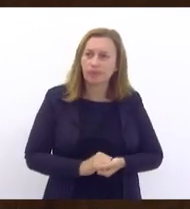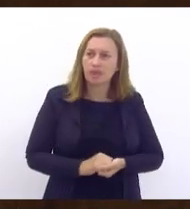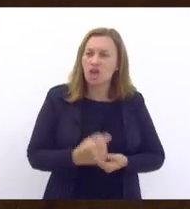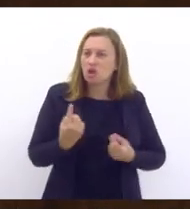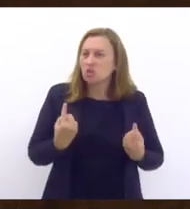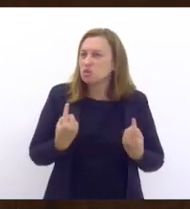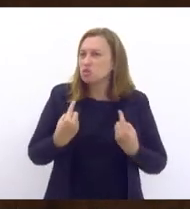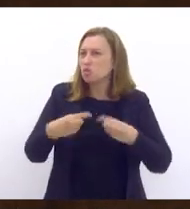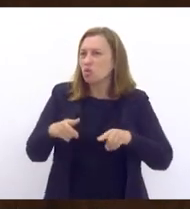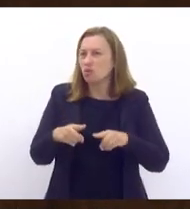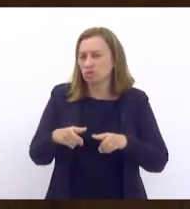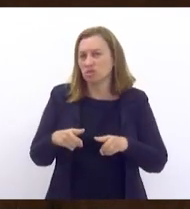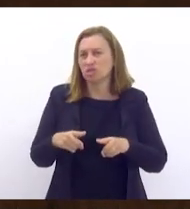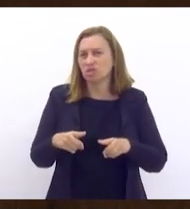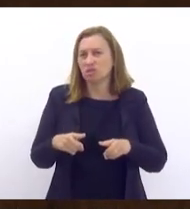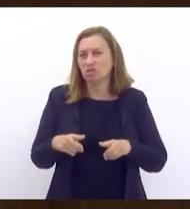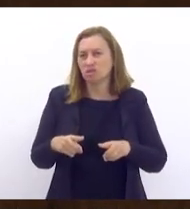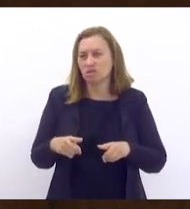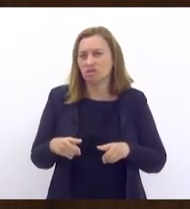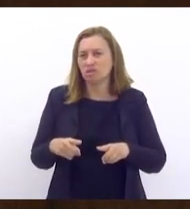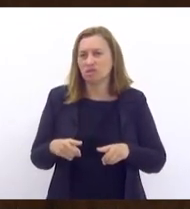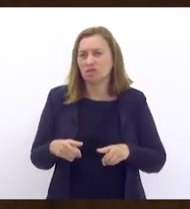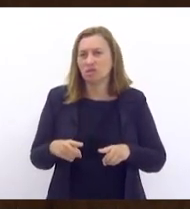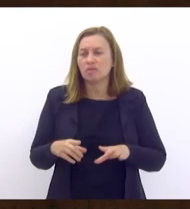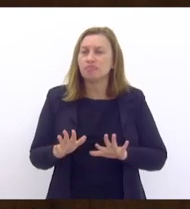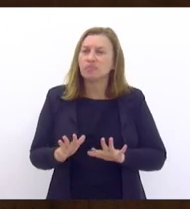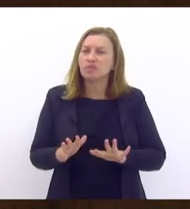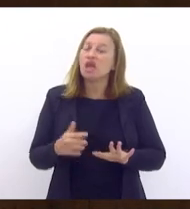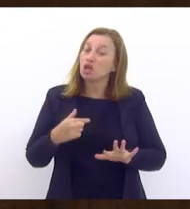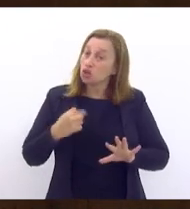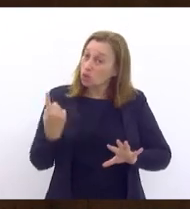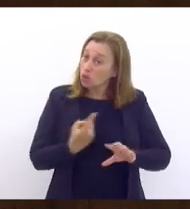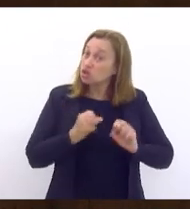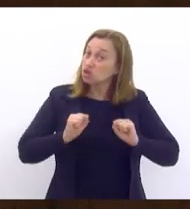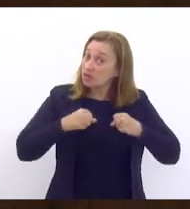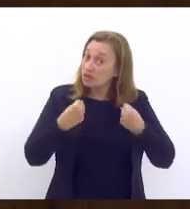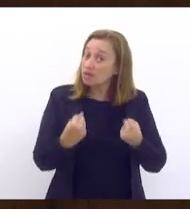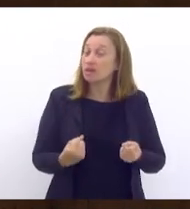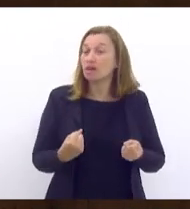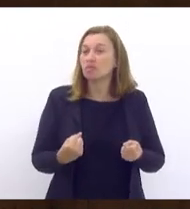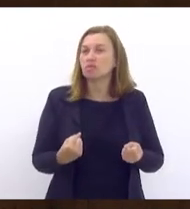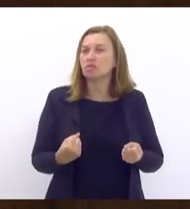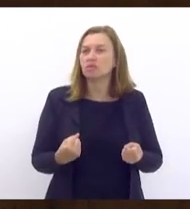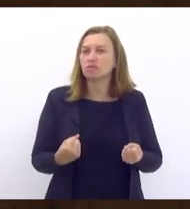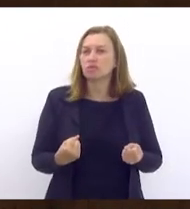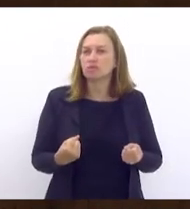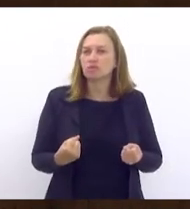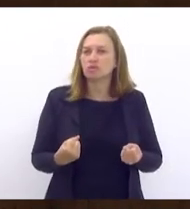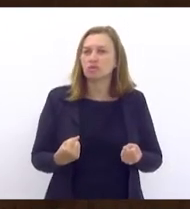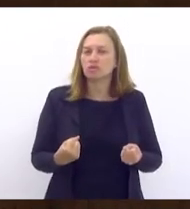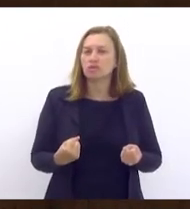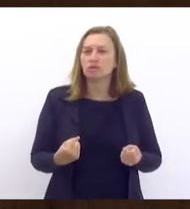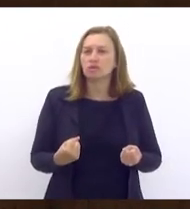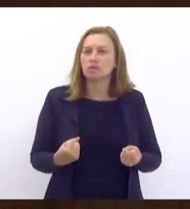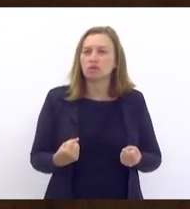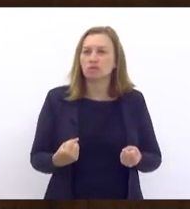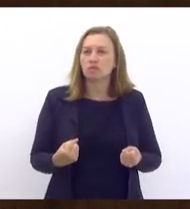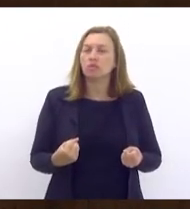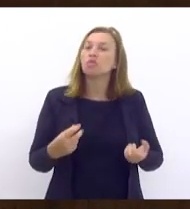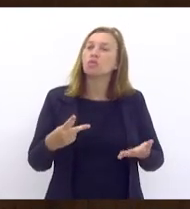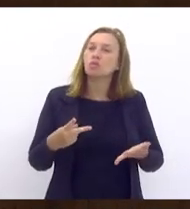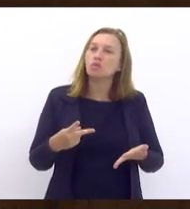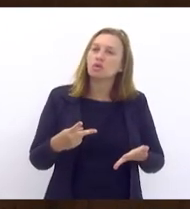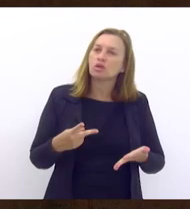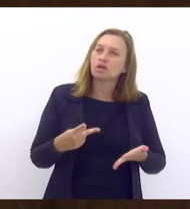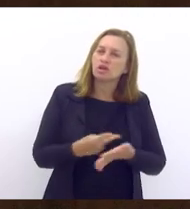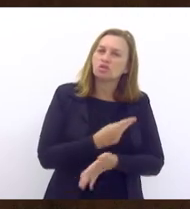contra generalizações. Nós defendemos a revolução que aconteceu